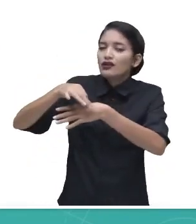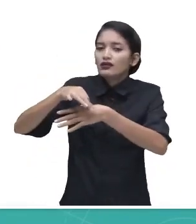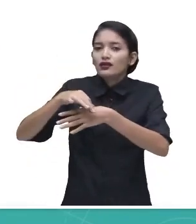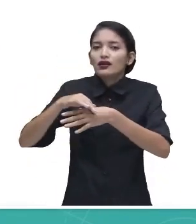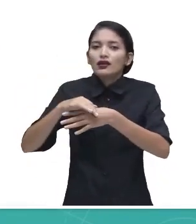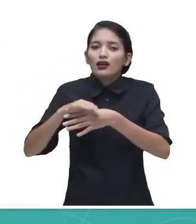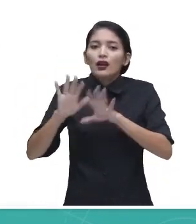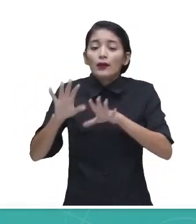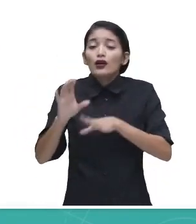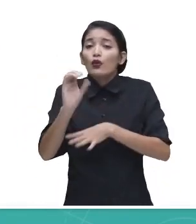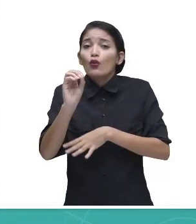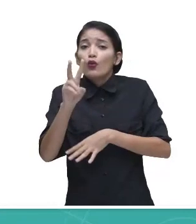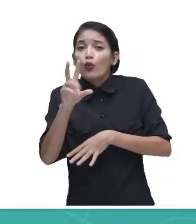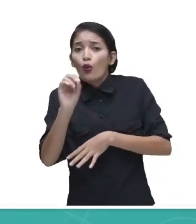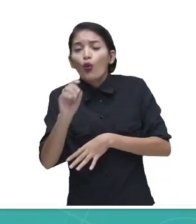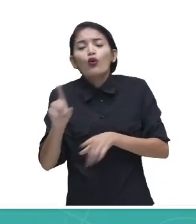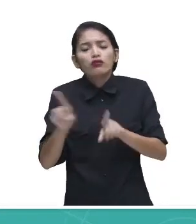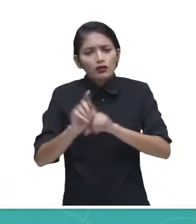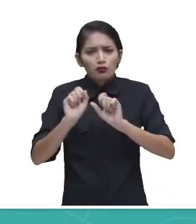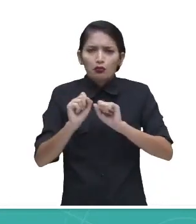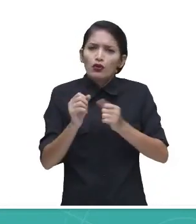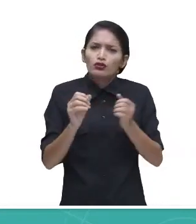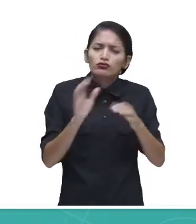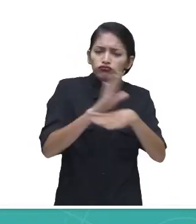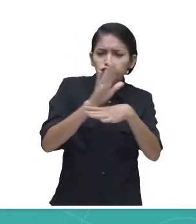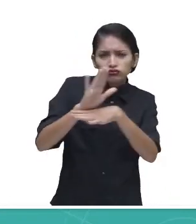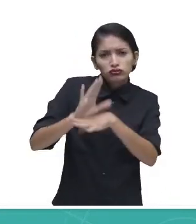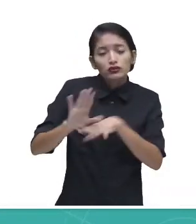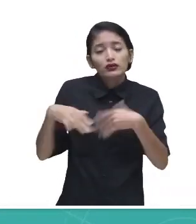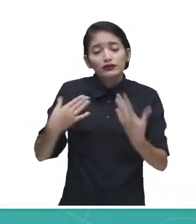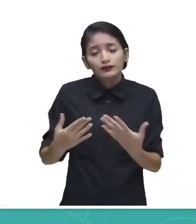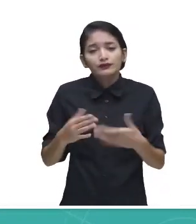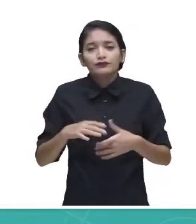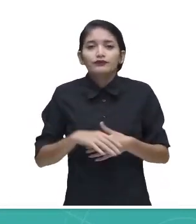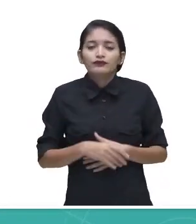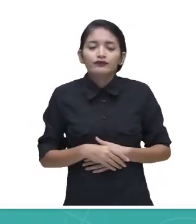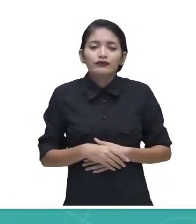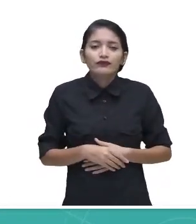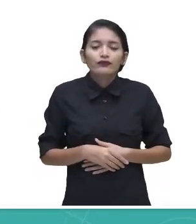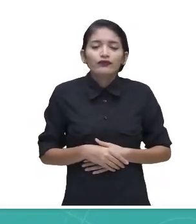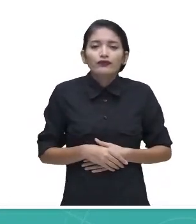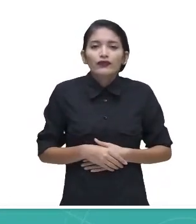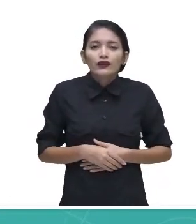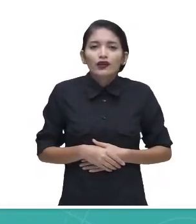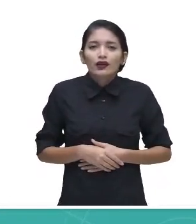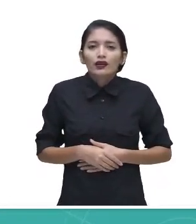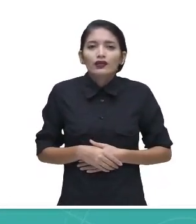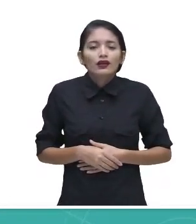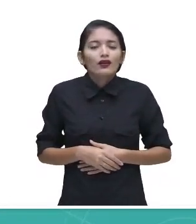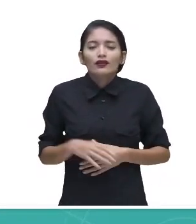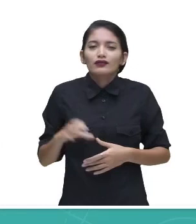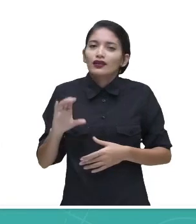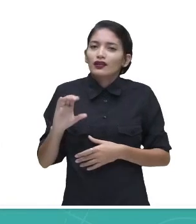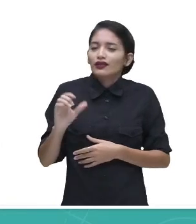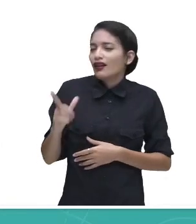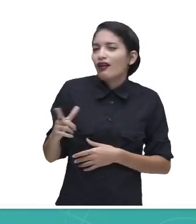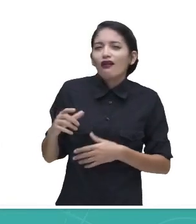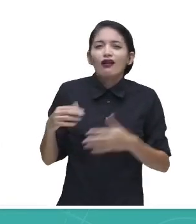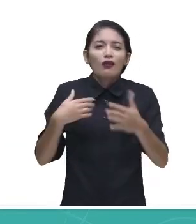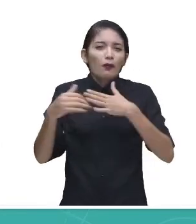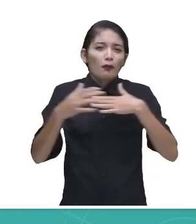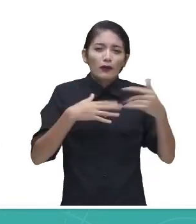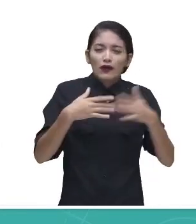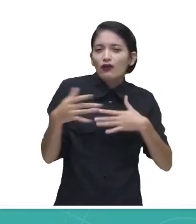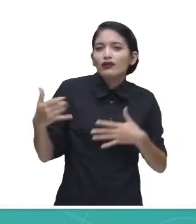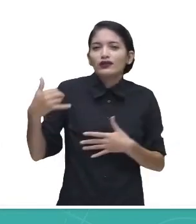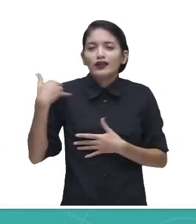o ovo também como proteína, enfim. E também isso clássico para todas as idades e para